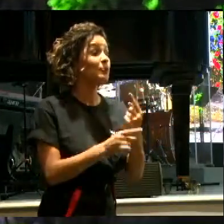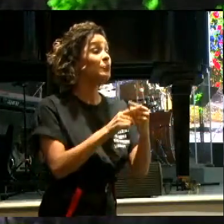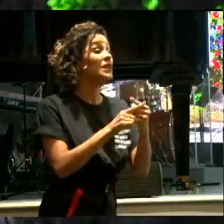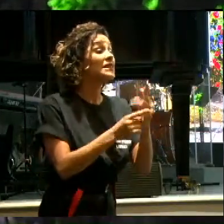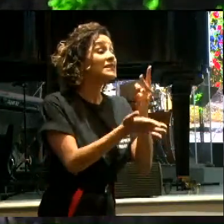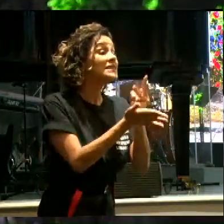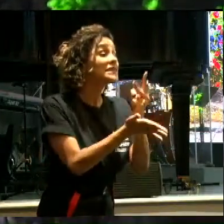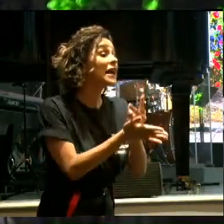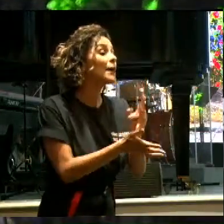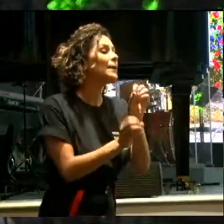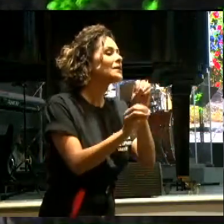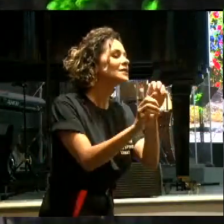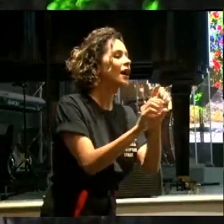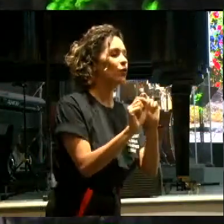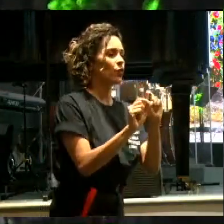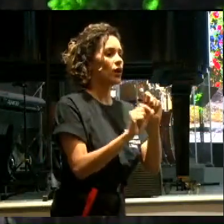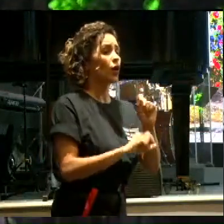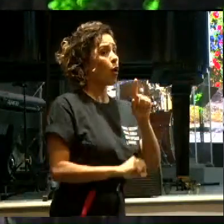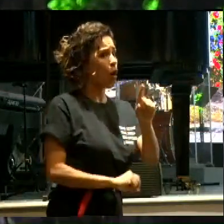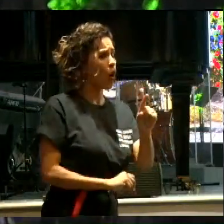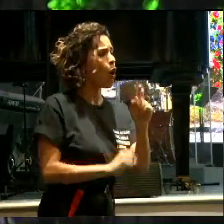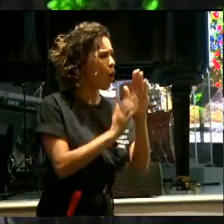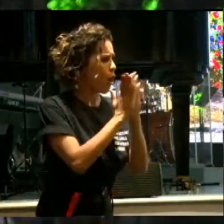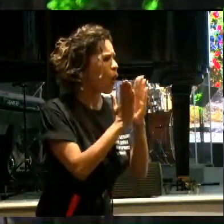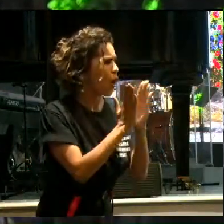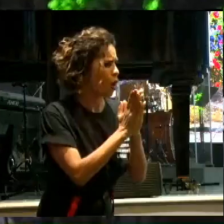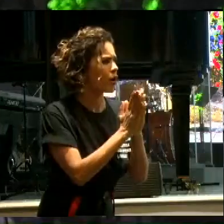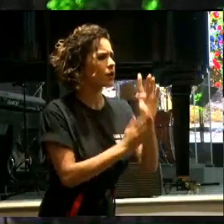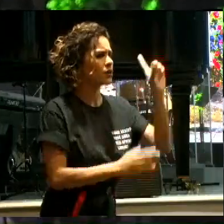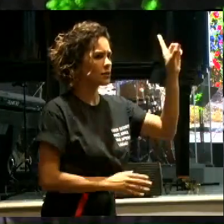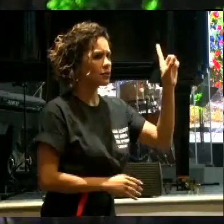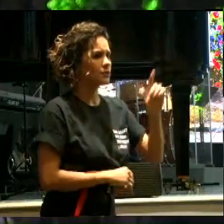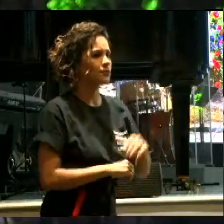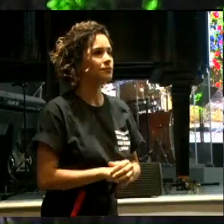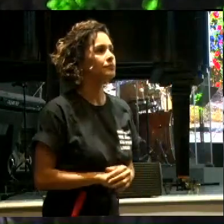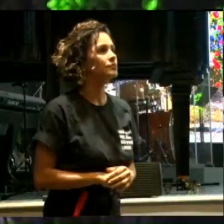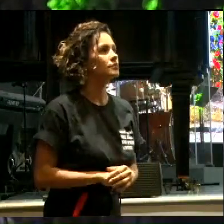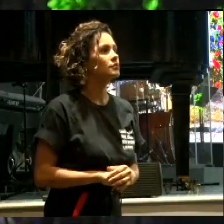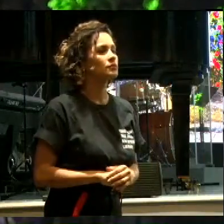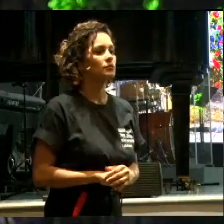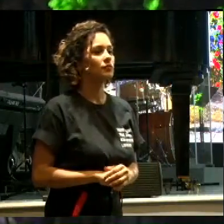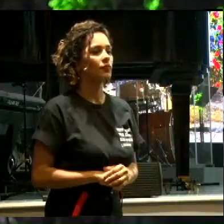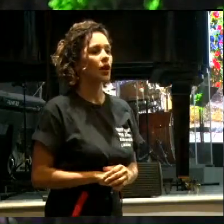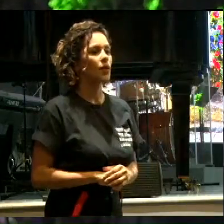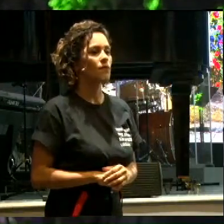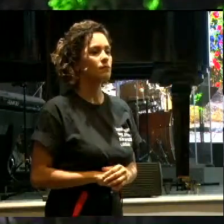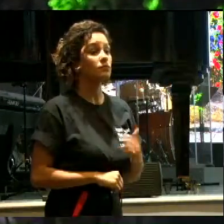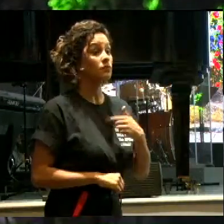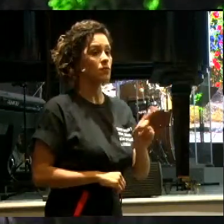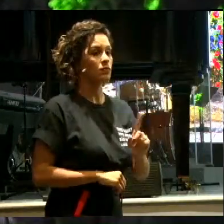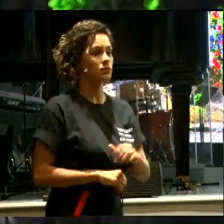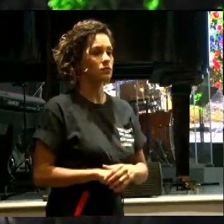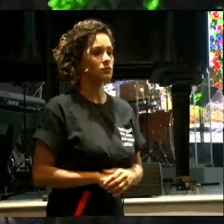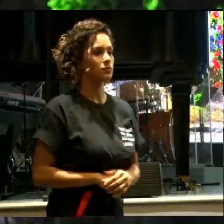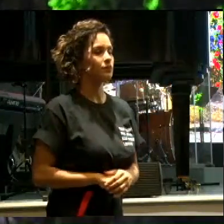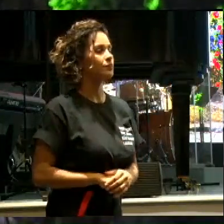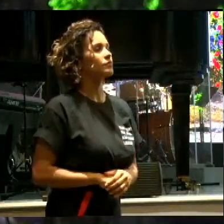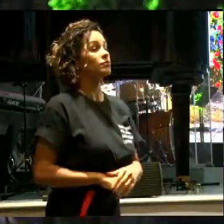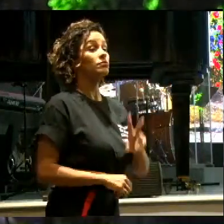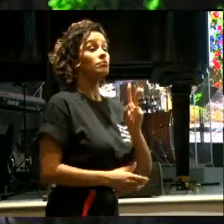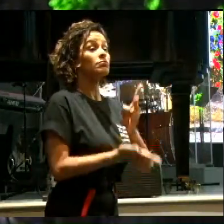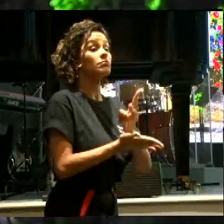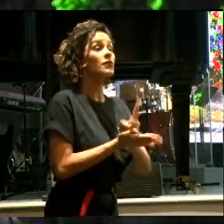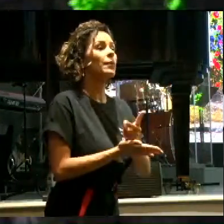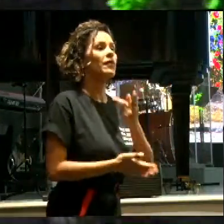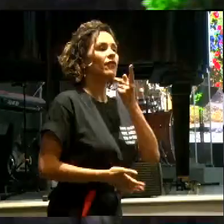Deus responde a oração, principalmente criança. Porque quando minha mãe fez isso, eu tinha de 9 para 10 anos de idade. E as pessoas sempre